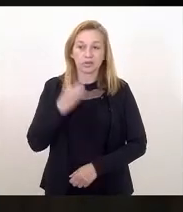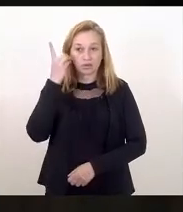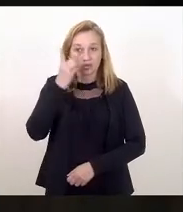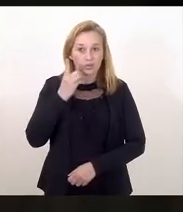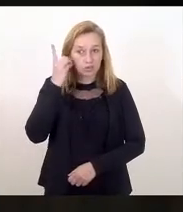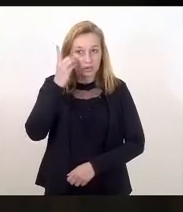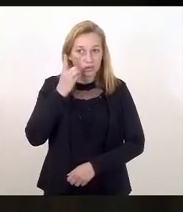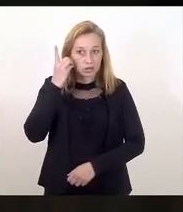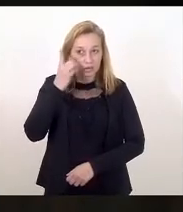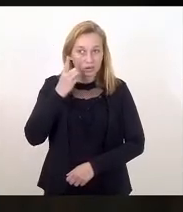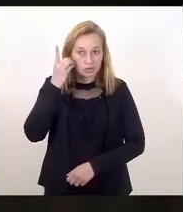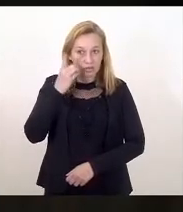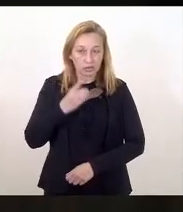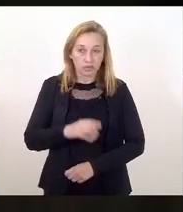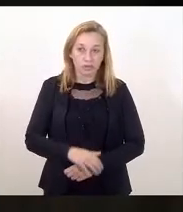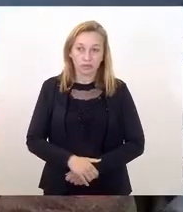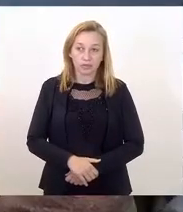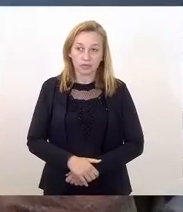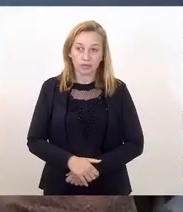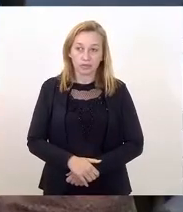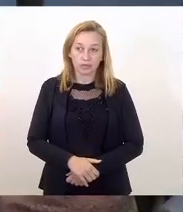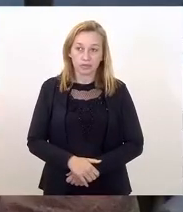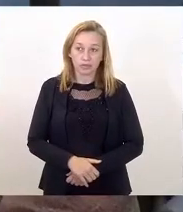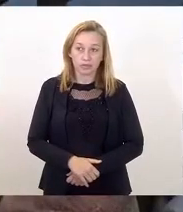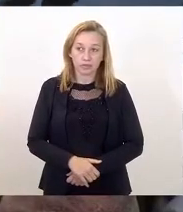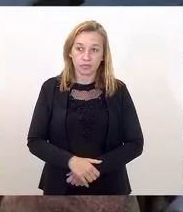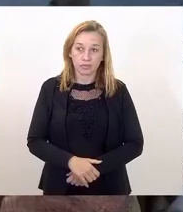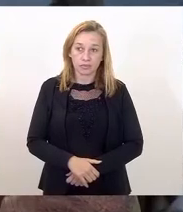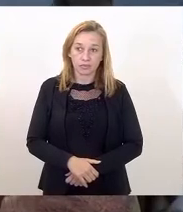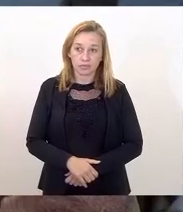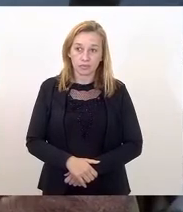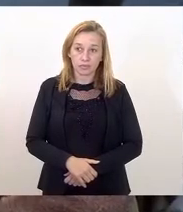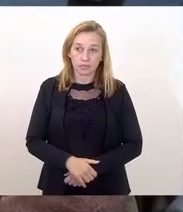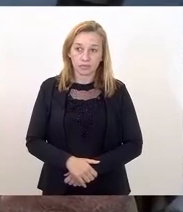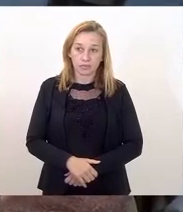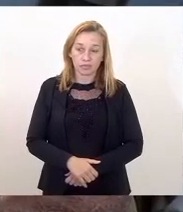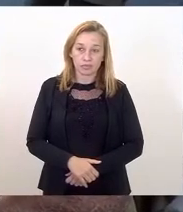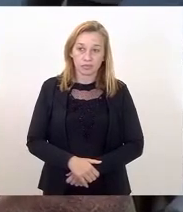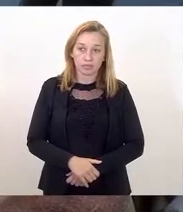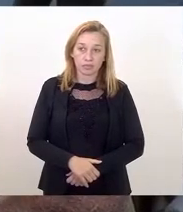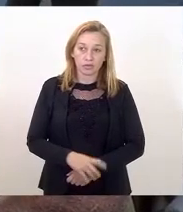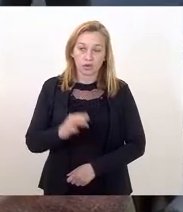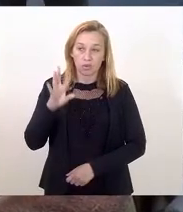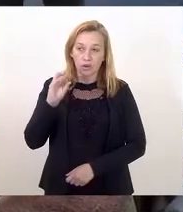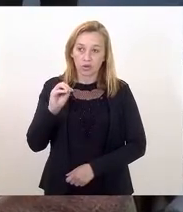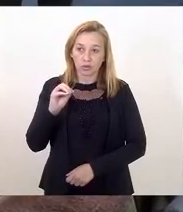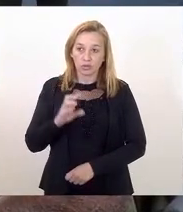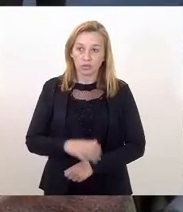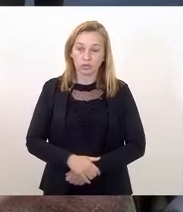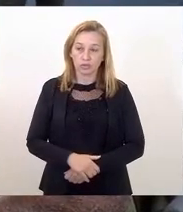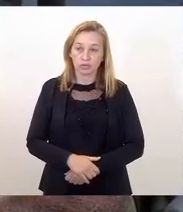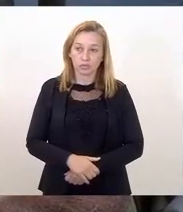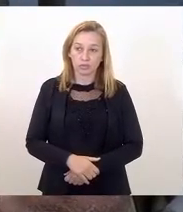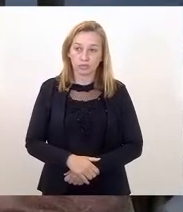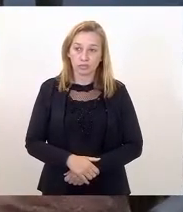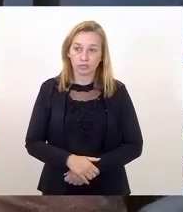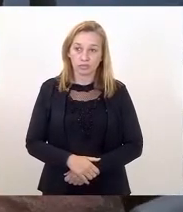Deputado... Vem aqui, Jairo. Deputado Márcio Galberto. Fala com o Jairo.